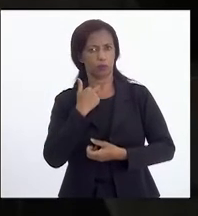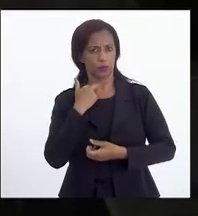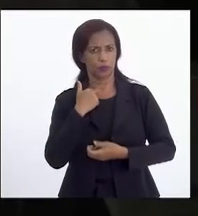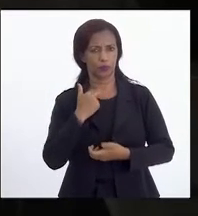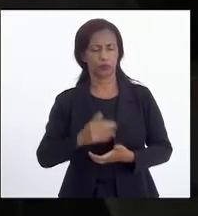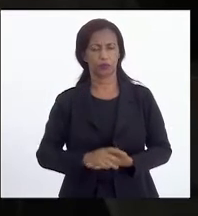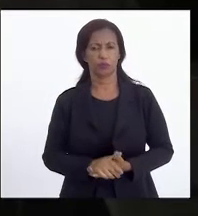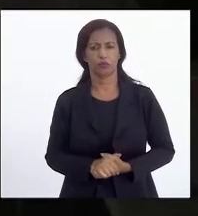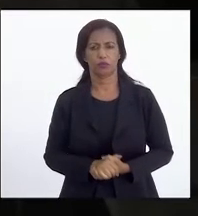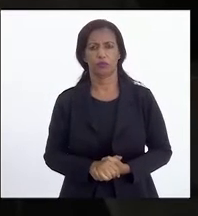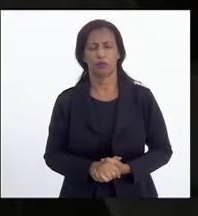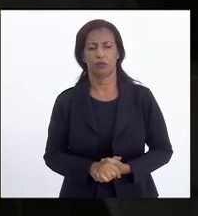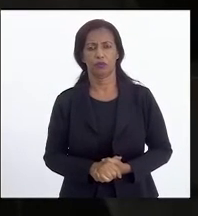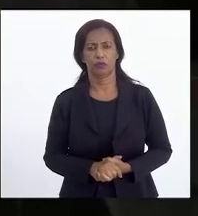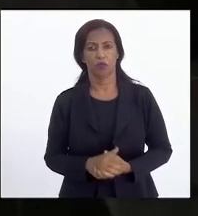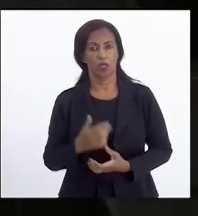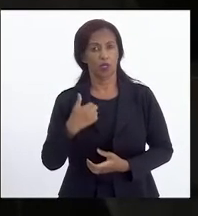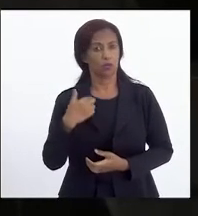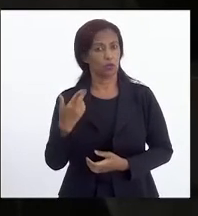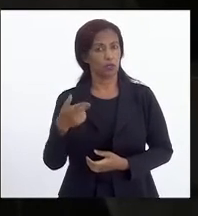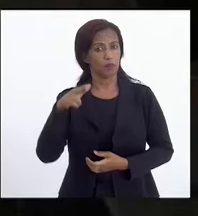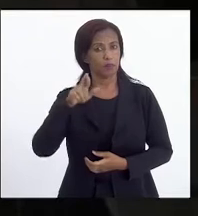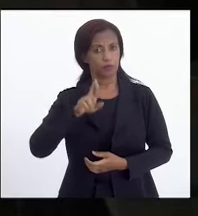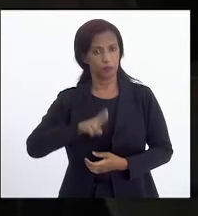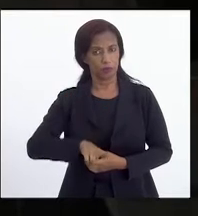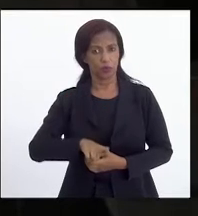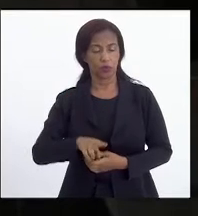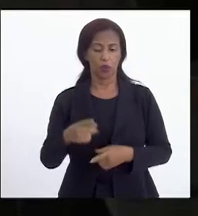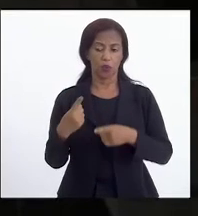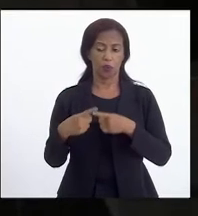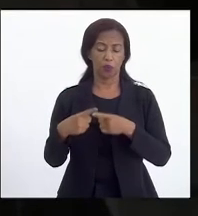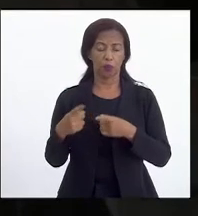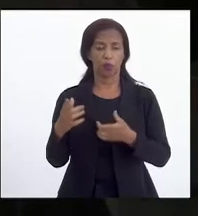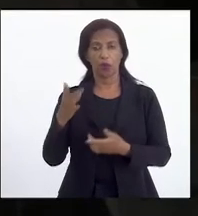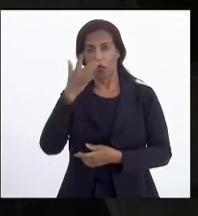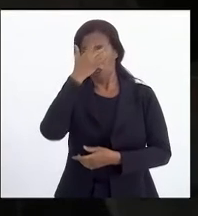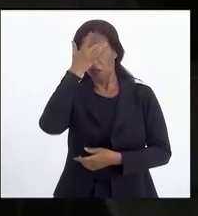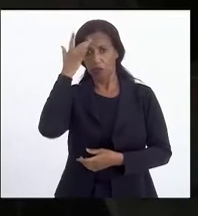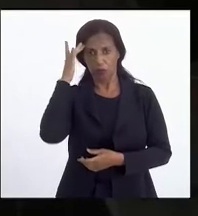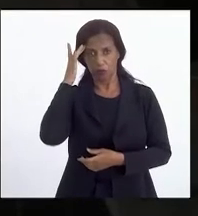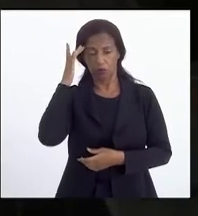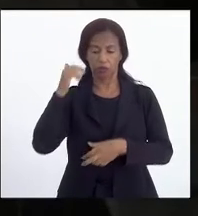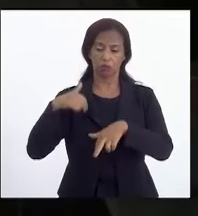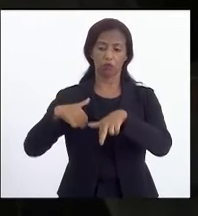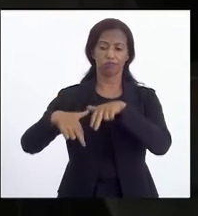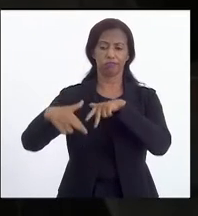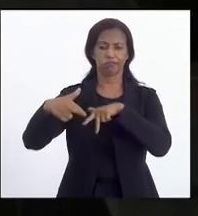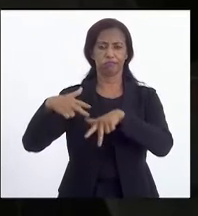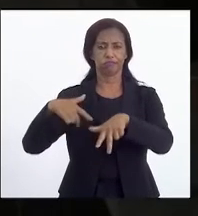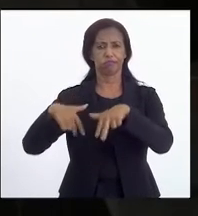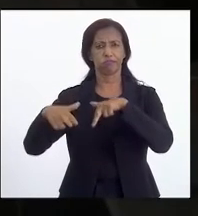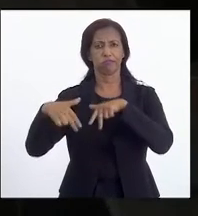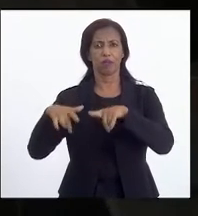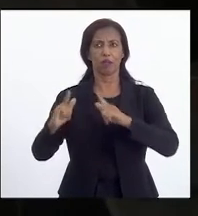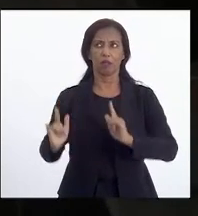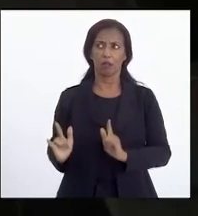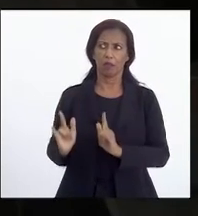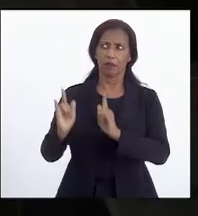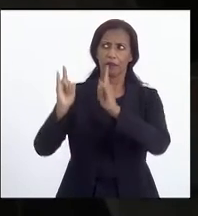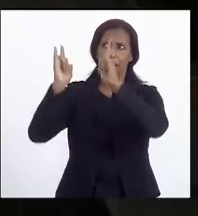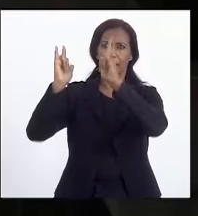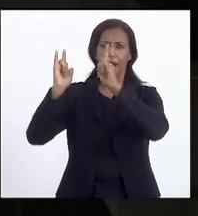ternamente eu tô repetindo que as pessoas estão transitando dentro do Parlamento